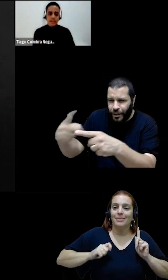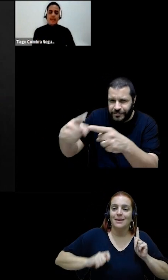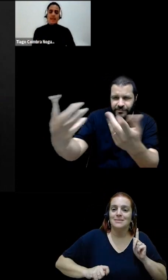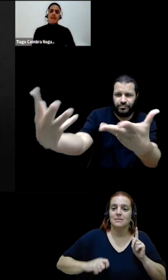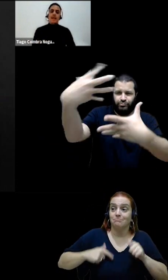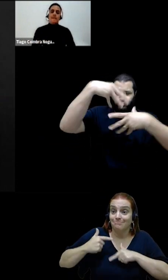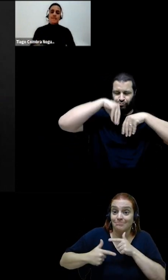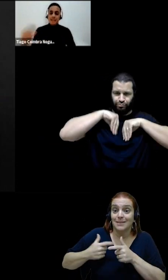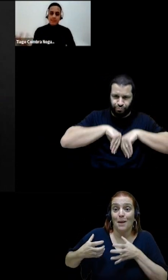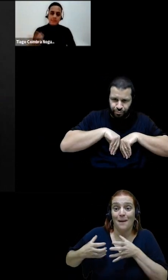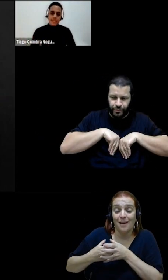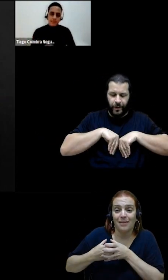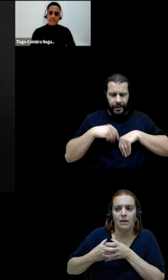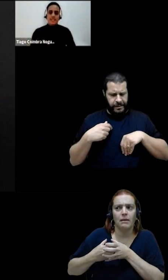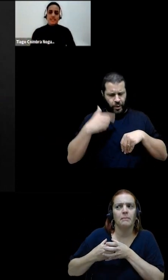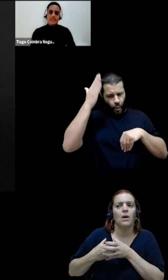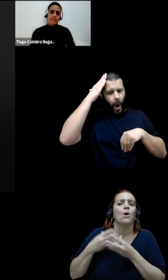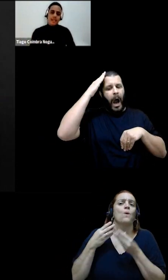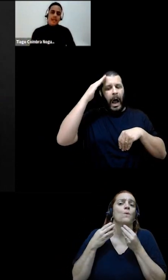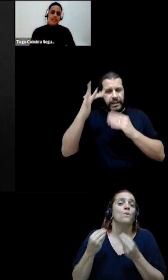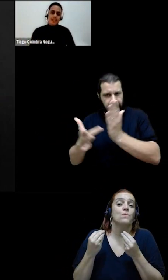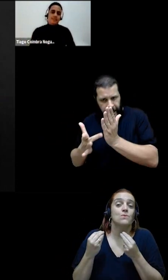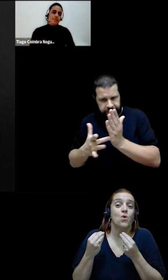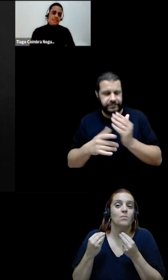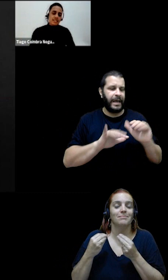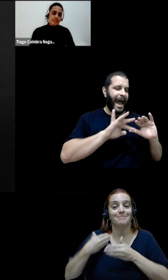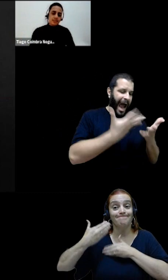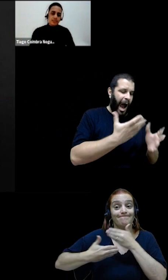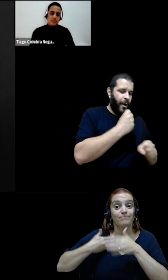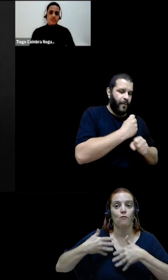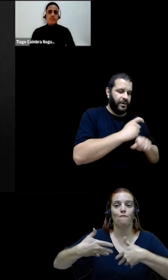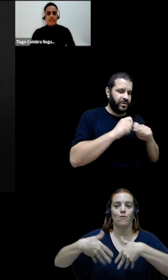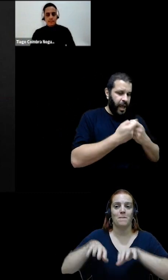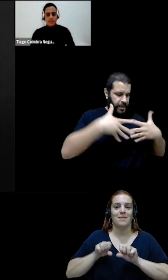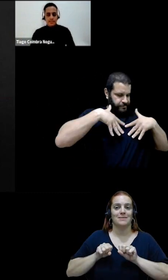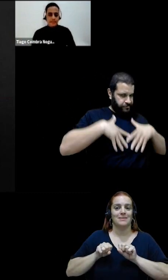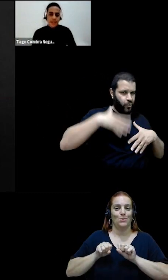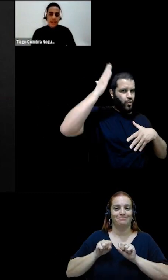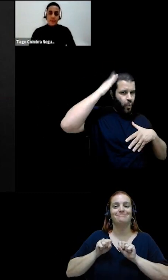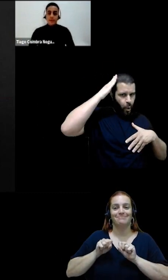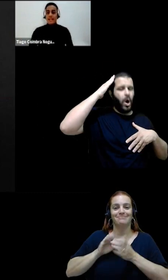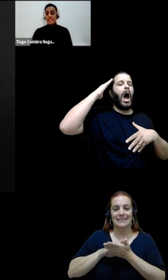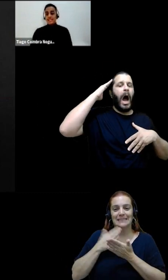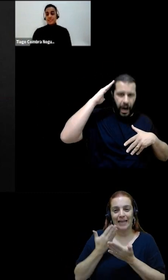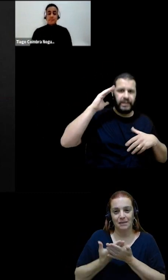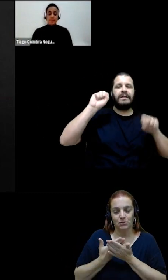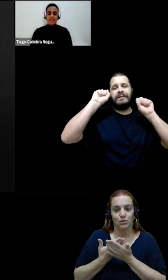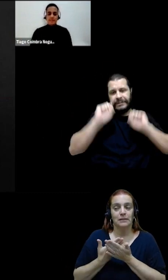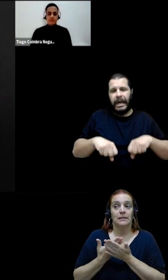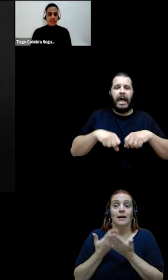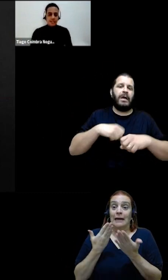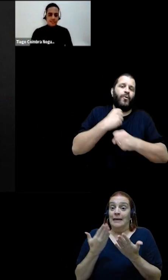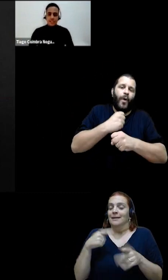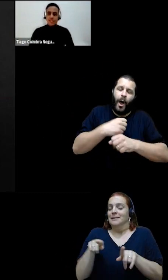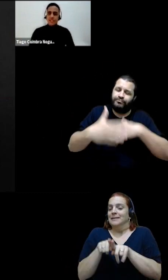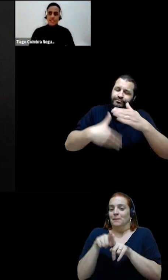equipe, devem estar presentes também na formação dos intérpretes. Bom, além disso, eu tive uma oportunidade